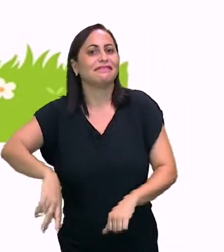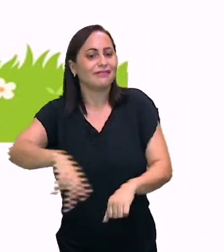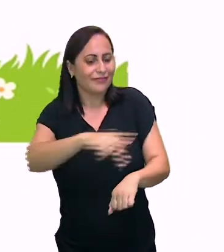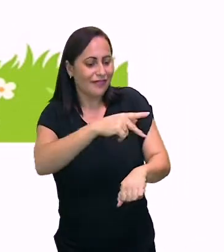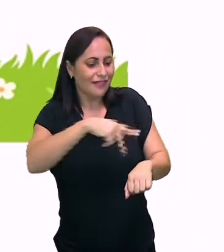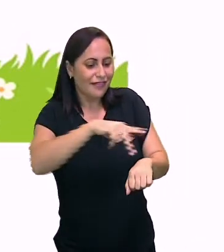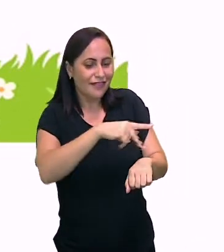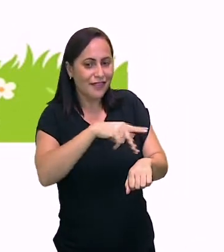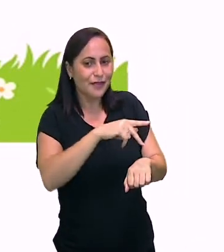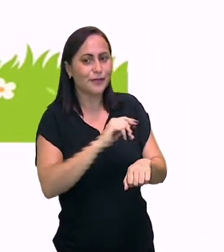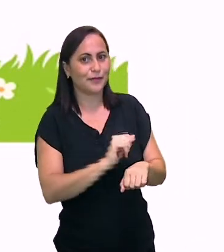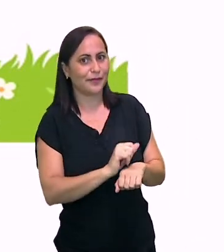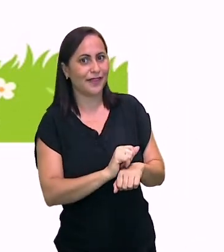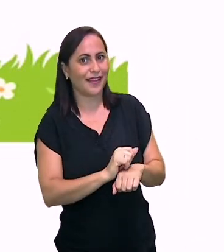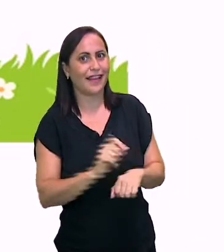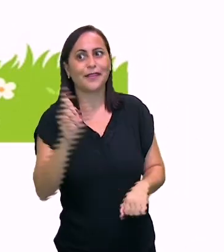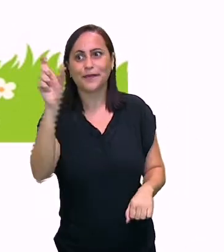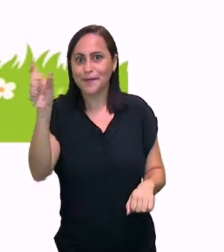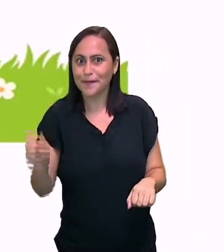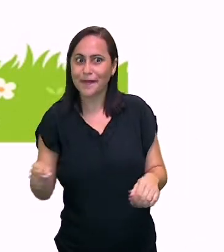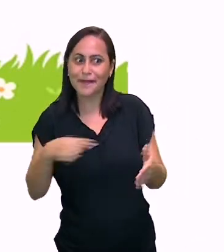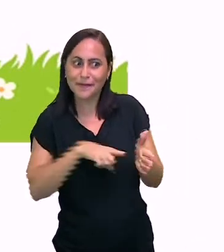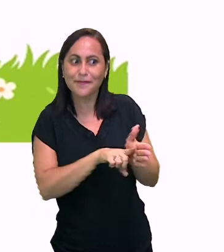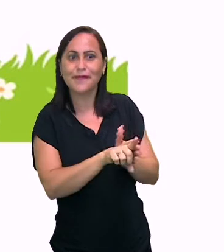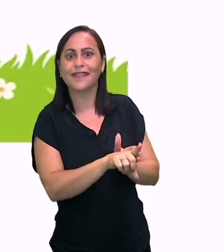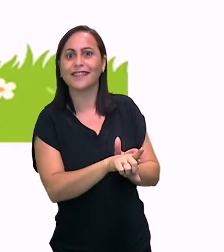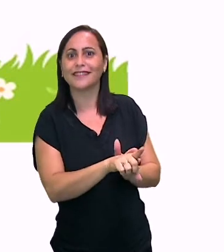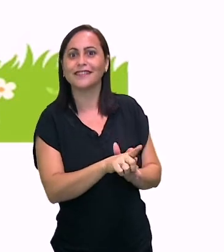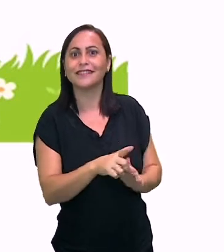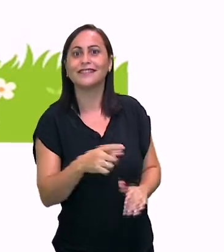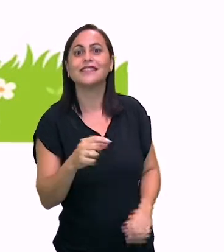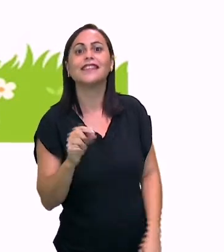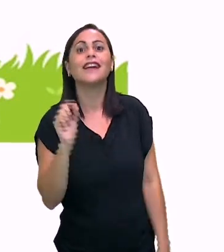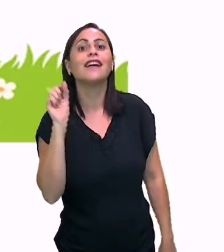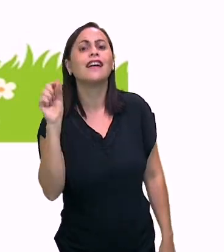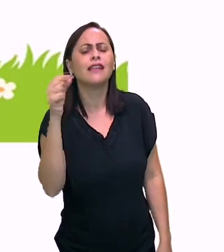Pedro pergunta: quem sou eu?